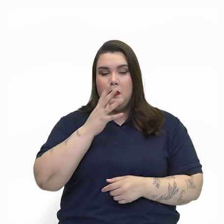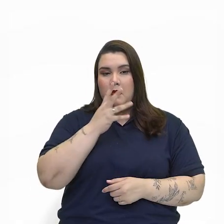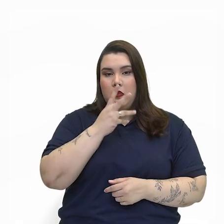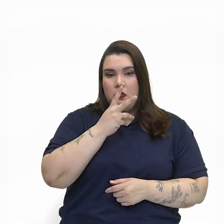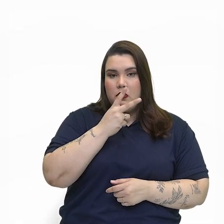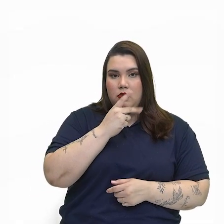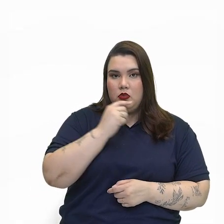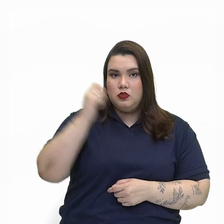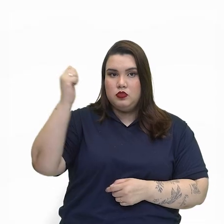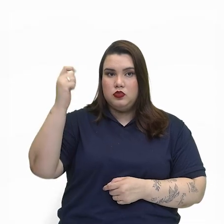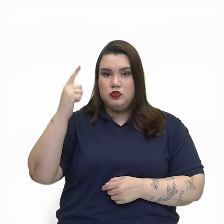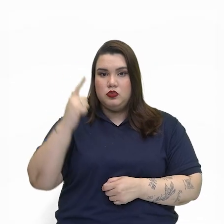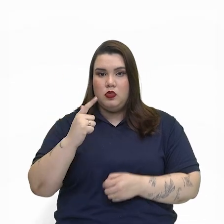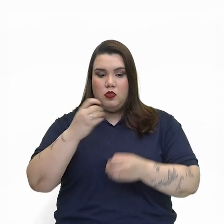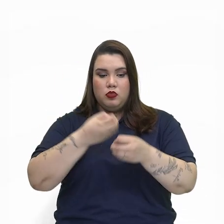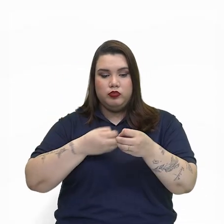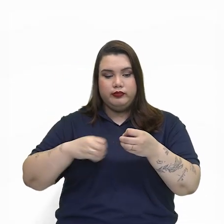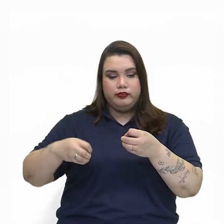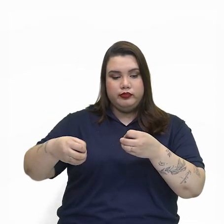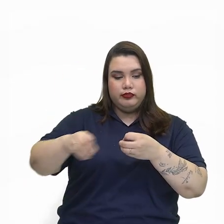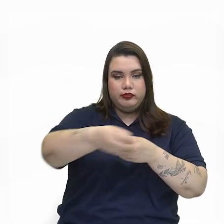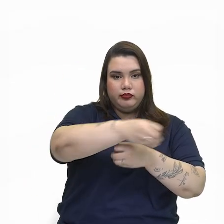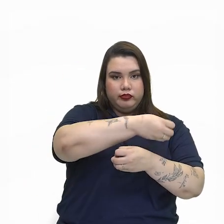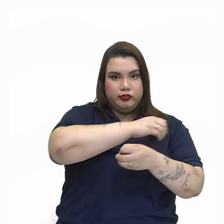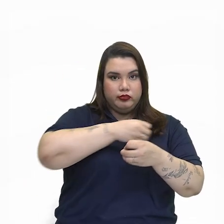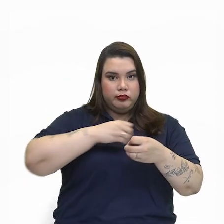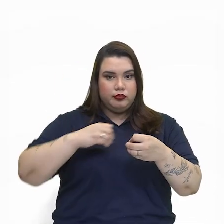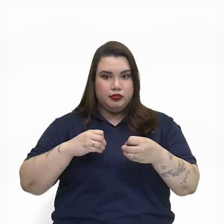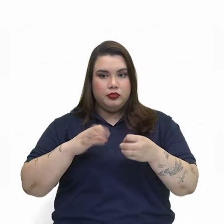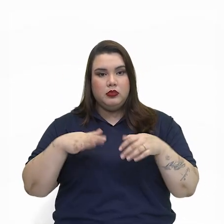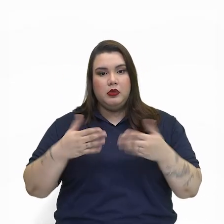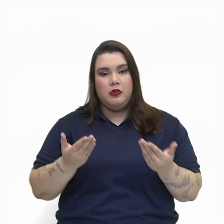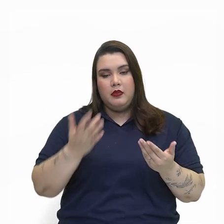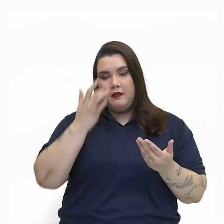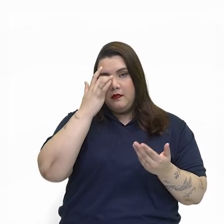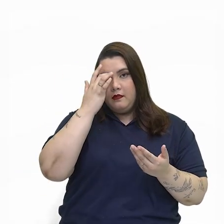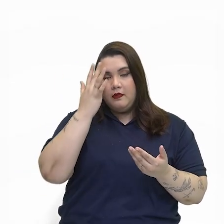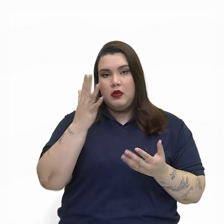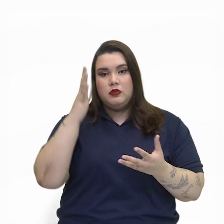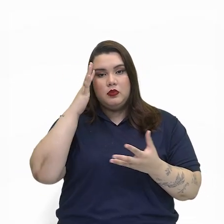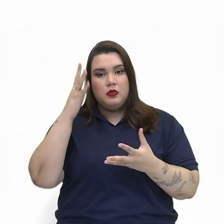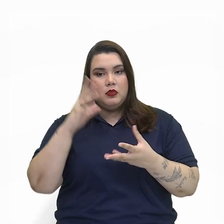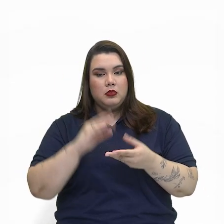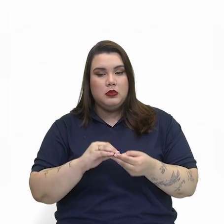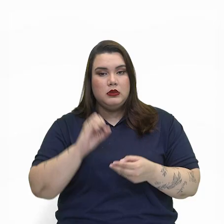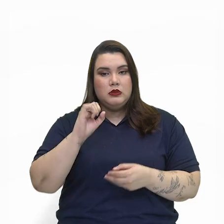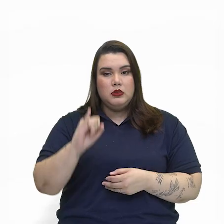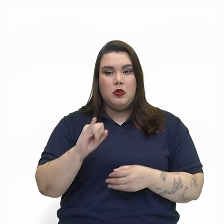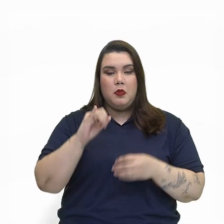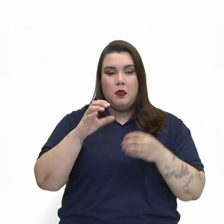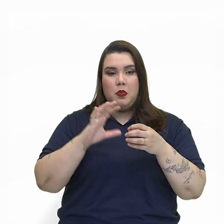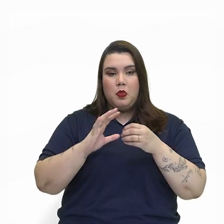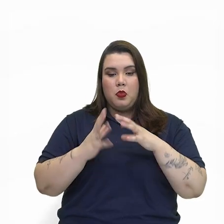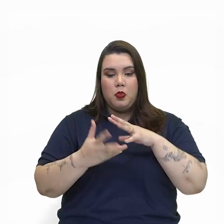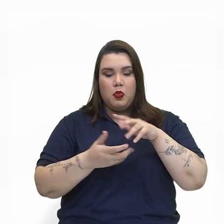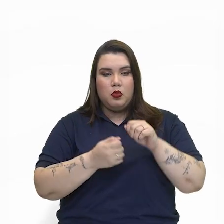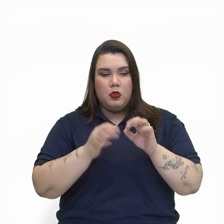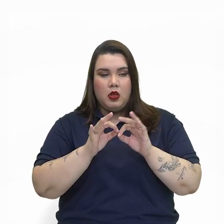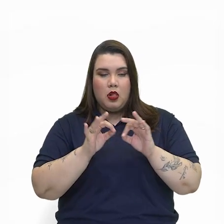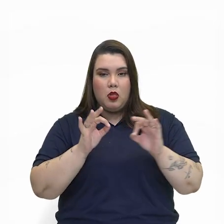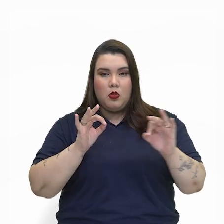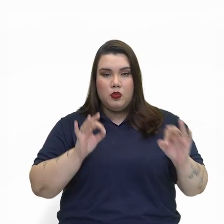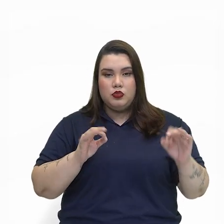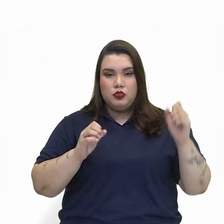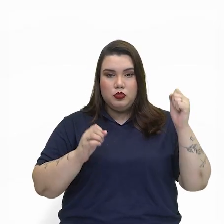demora para percorrer uma volta em torno do Sol, é fácil concluirmos que quanto mais longe o planeta estiver do Sol,